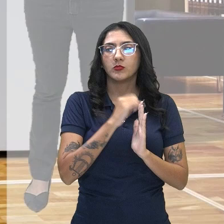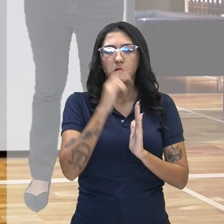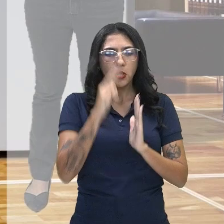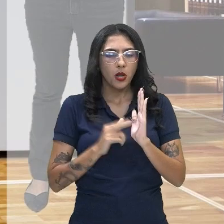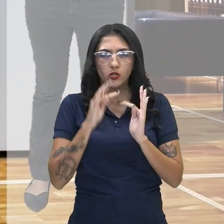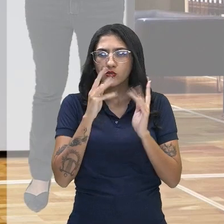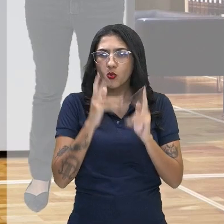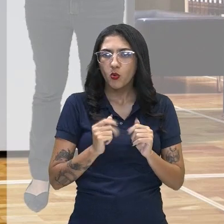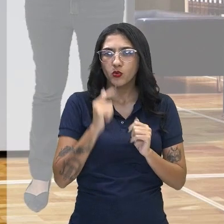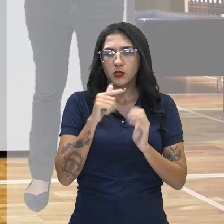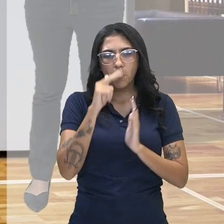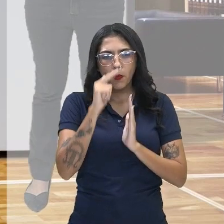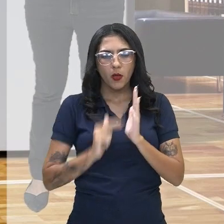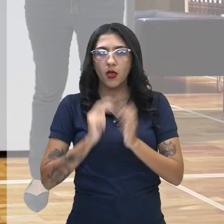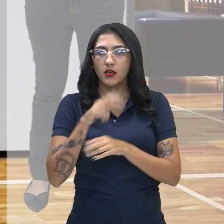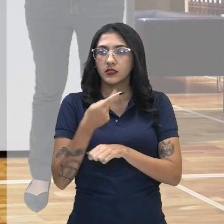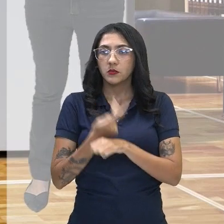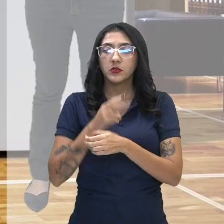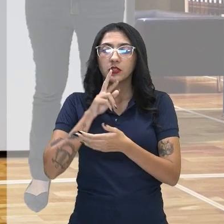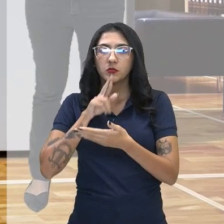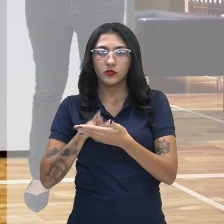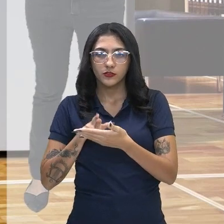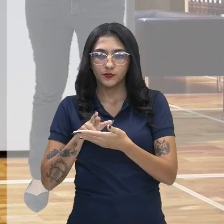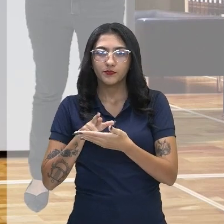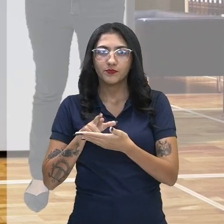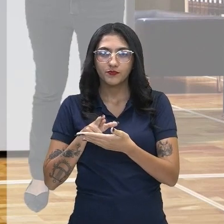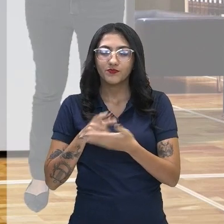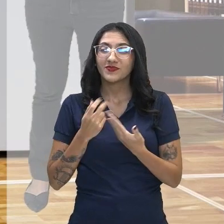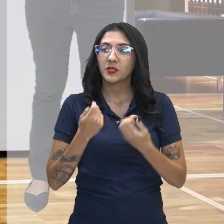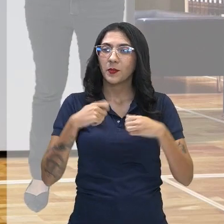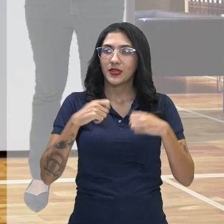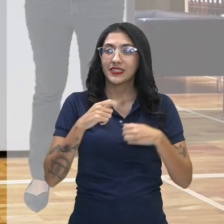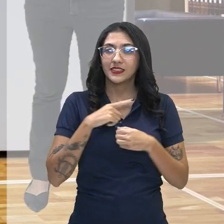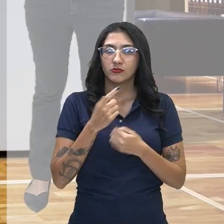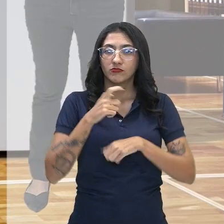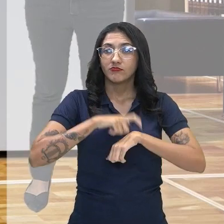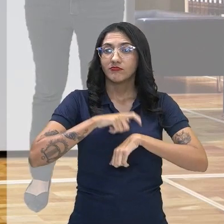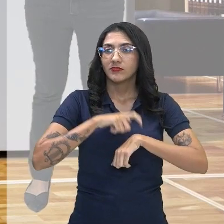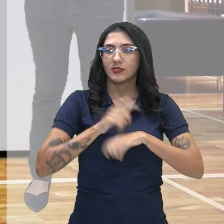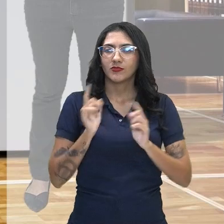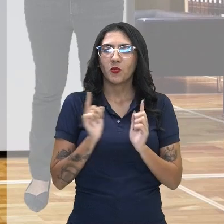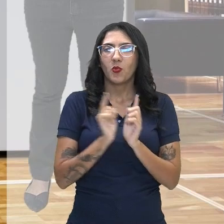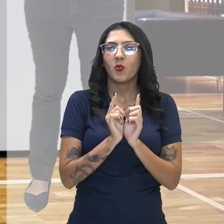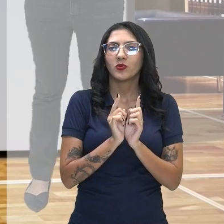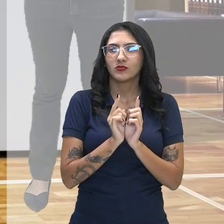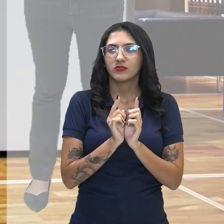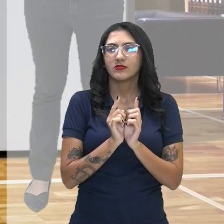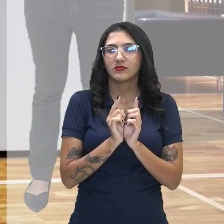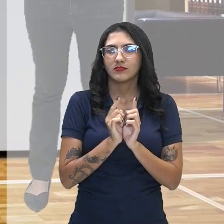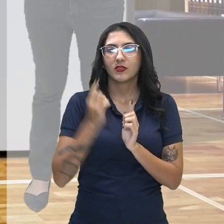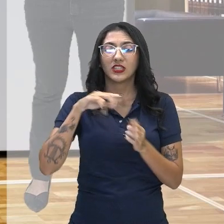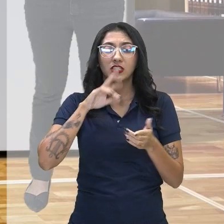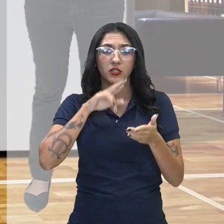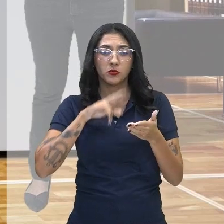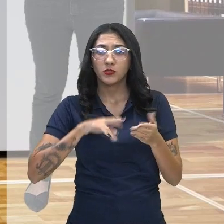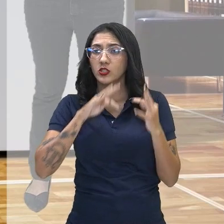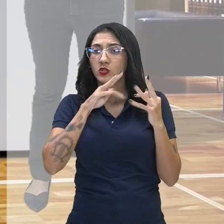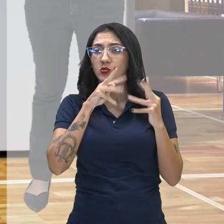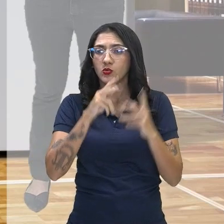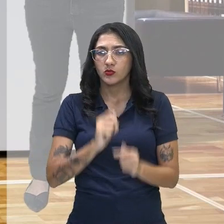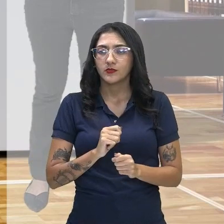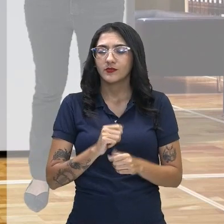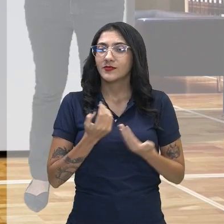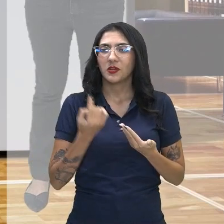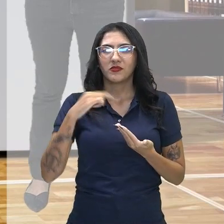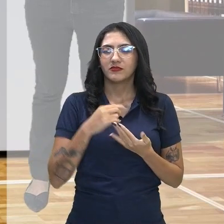daqueles textos e poder responder a pergunta. Você tem um tempo determinado para fazer aquela prova, avaliação. Então, você